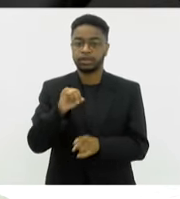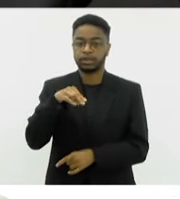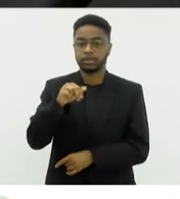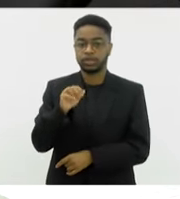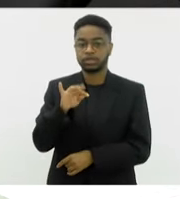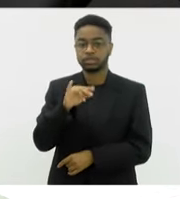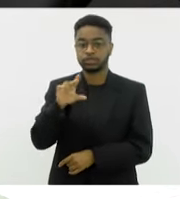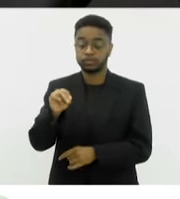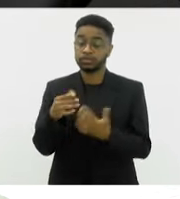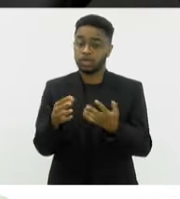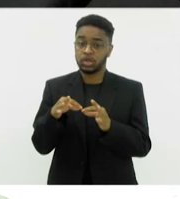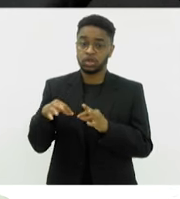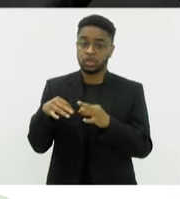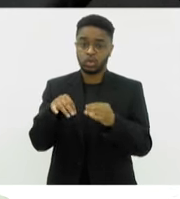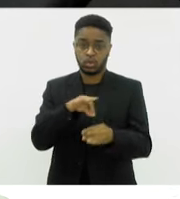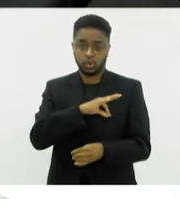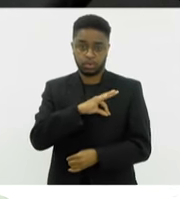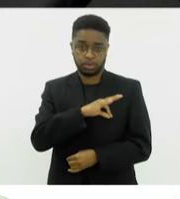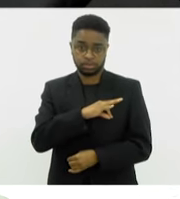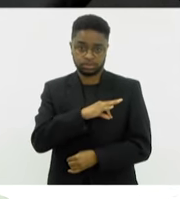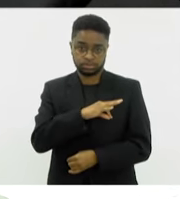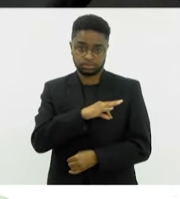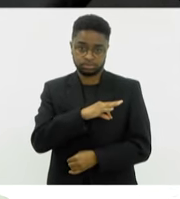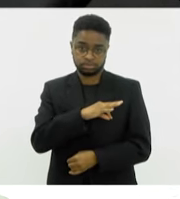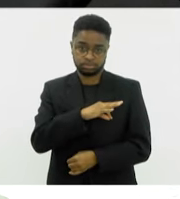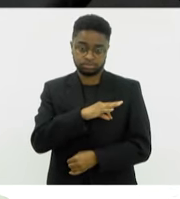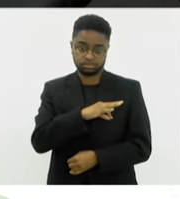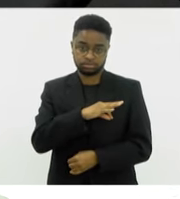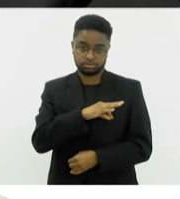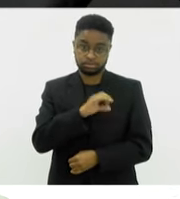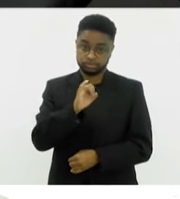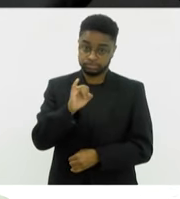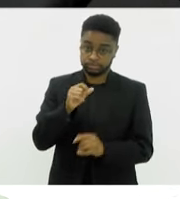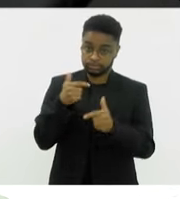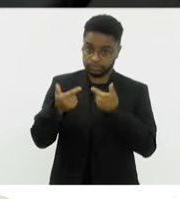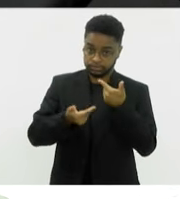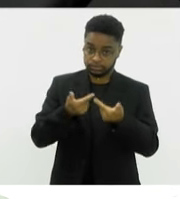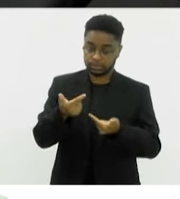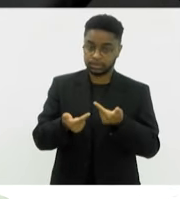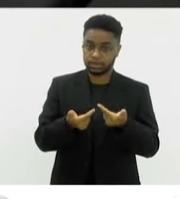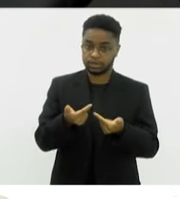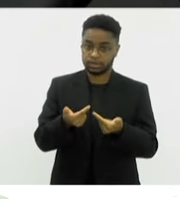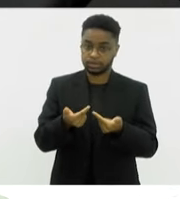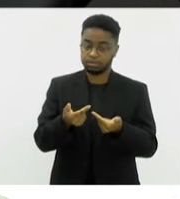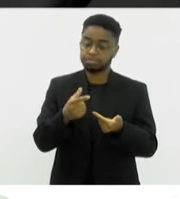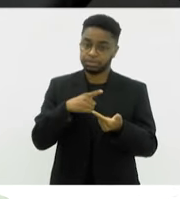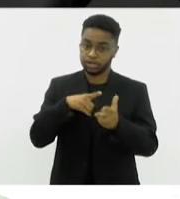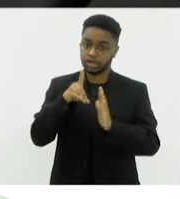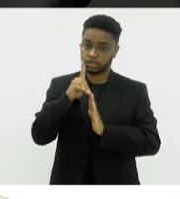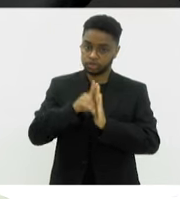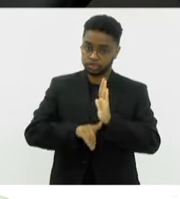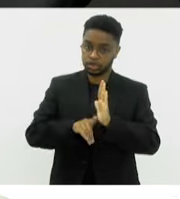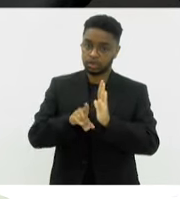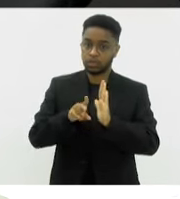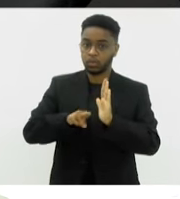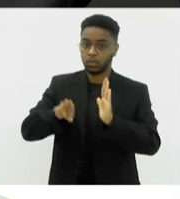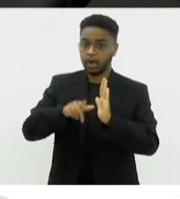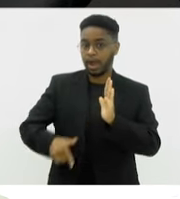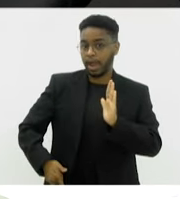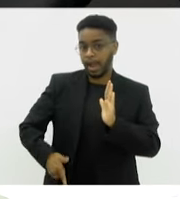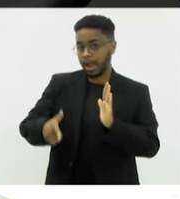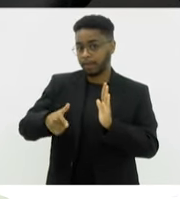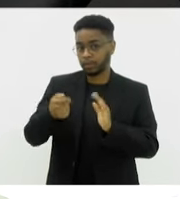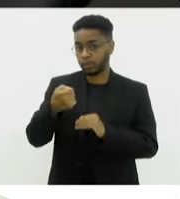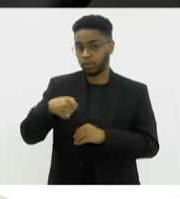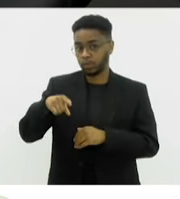as autoridades policiais, enquanto estão na ativa, têm direito ao uso de arma, não precisa